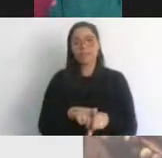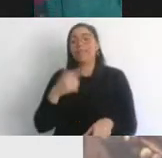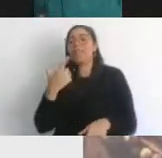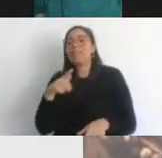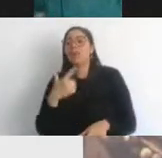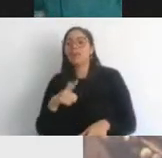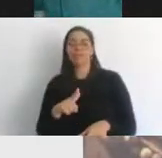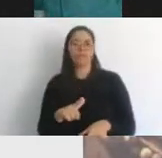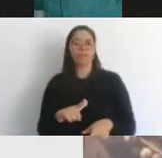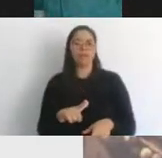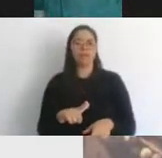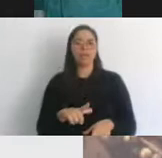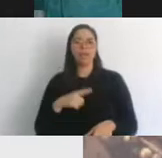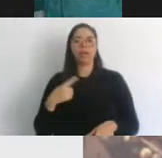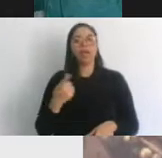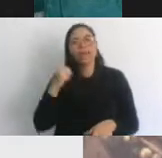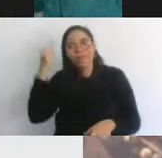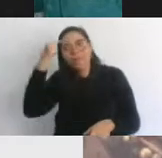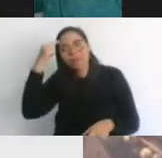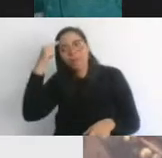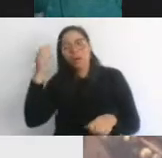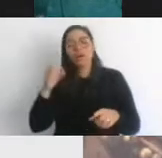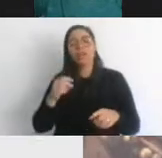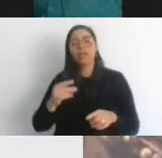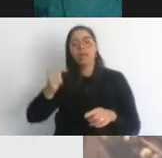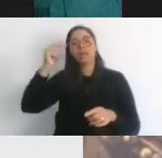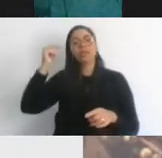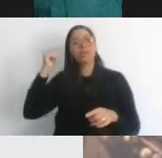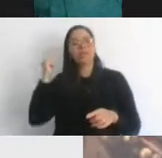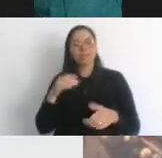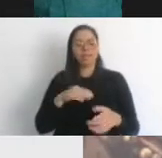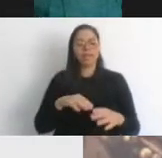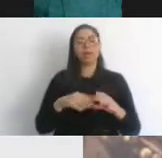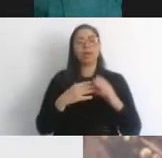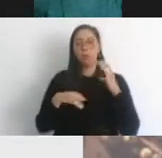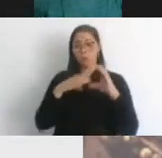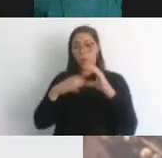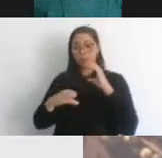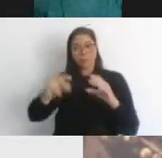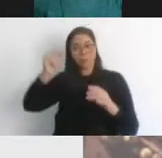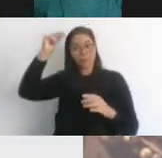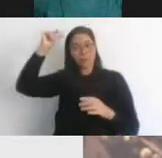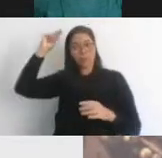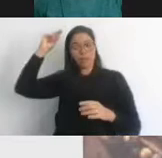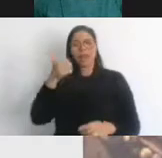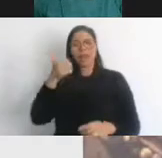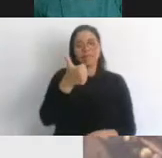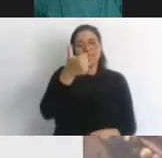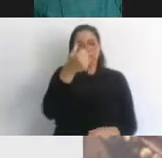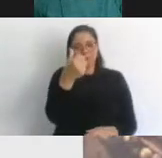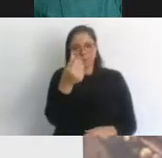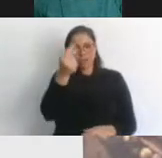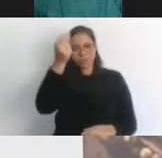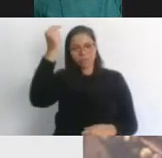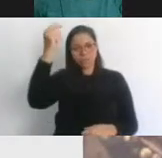como infelizmente a gente não tem memória sobre essas é comunicações lá no século 16 a gente vai ter algumas memórias